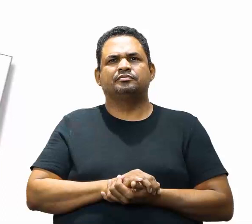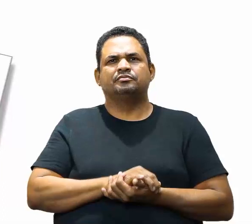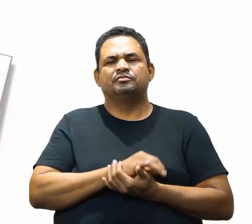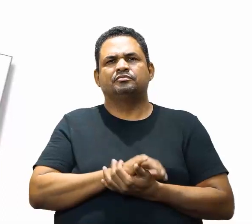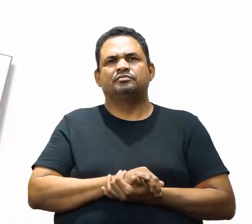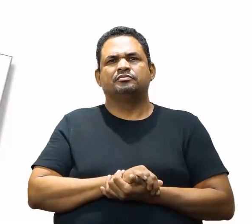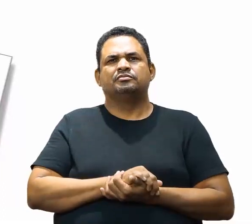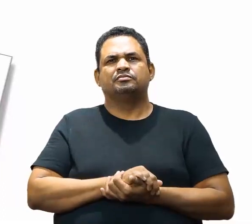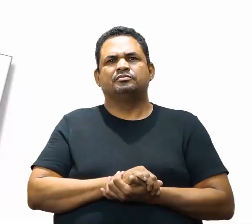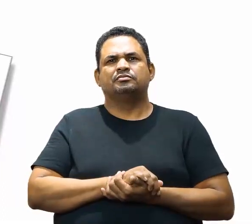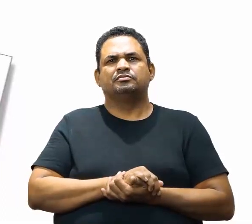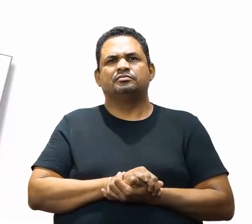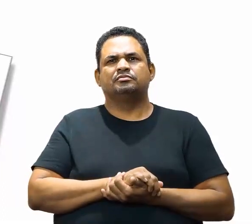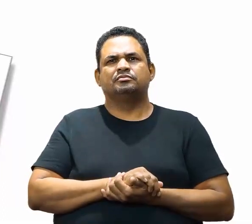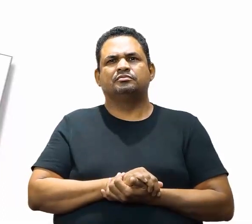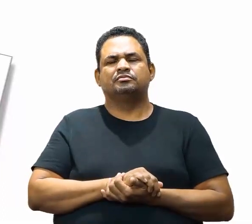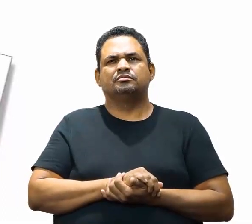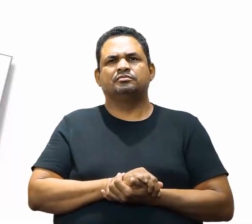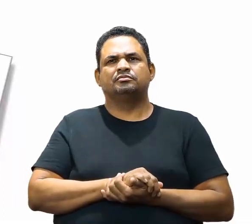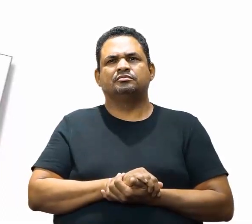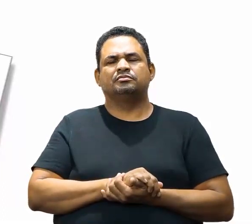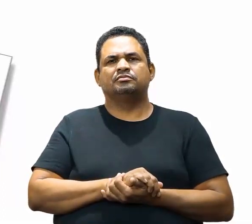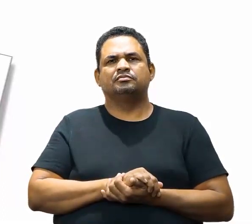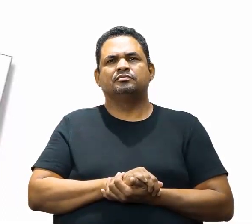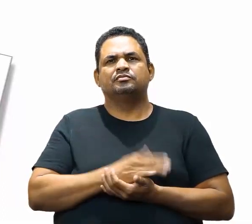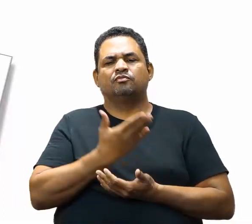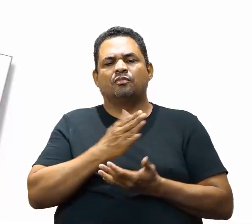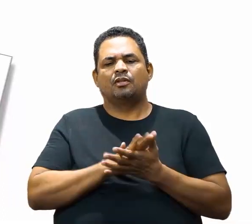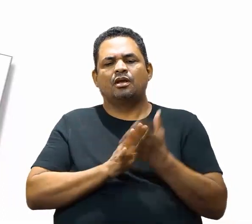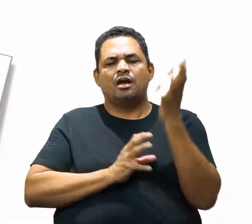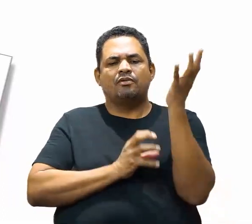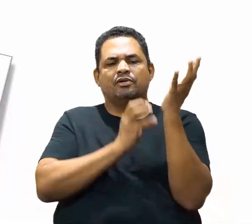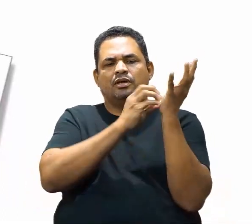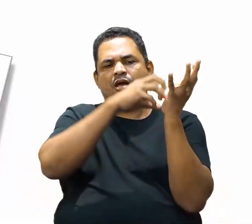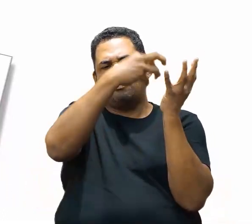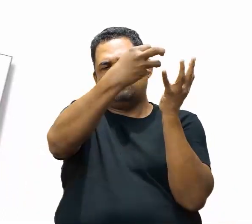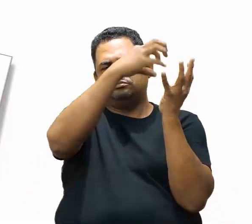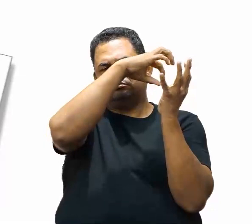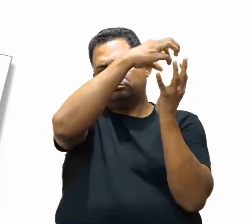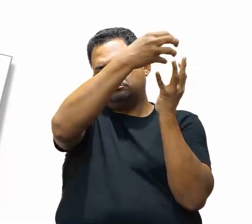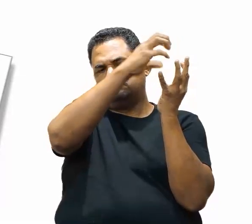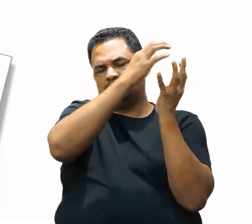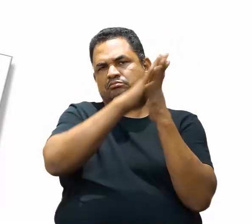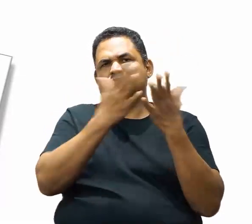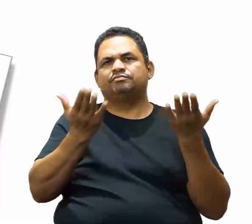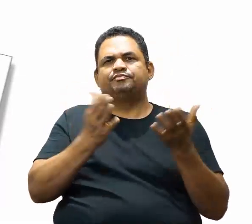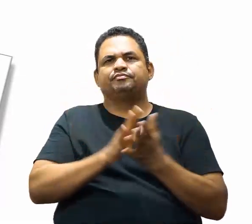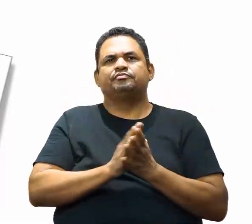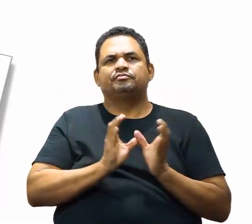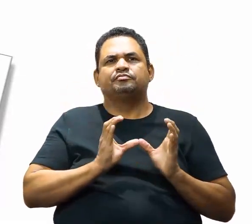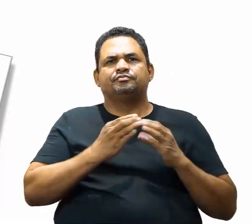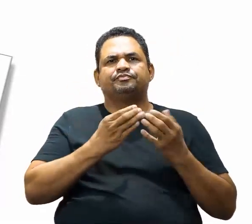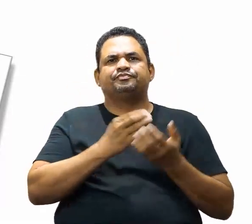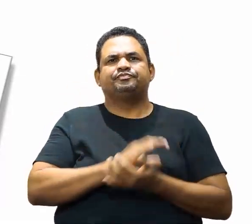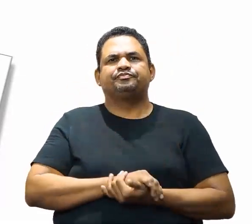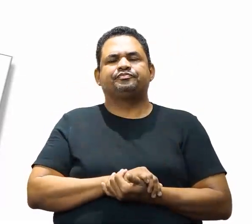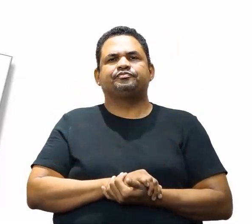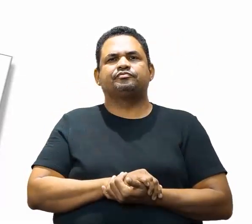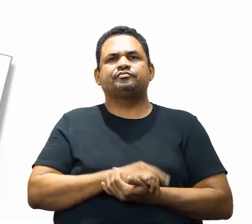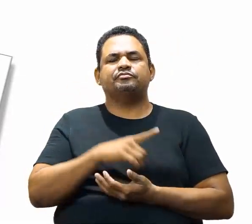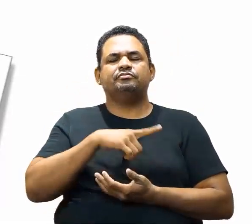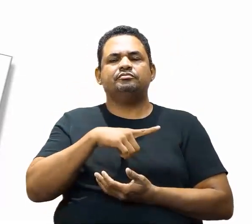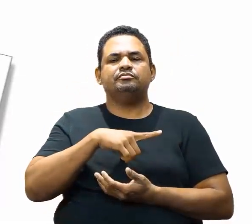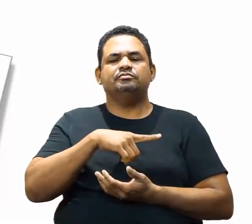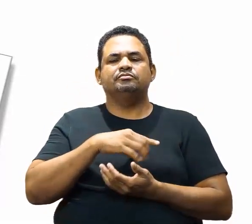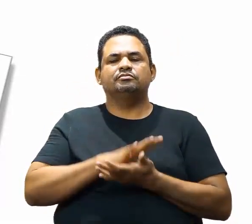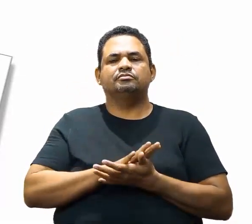e arbusto, que é derivado, que já veio de árvore. Isso mesmo. E o coletivo, que eu sou encantada, eu amo